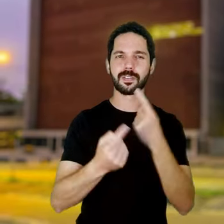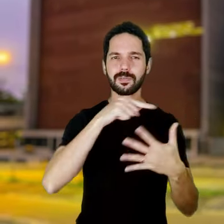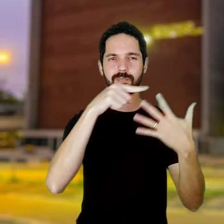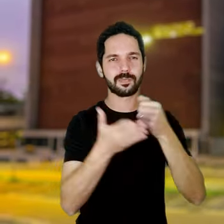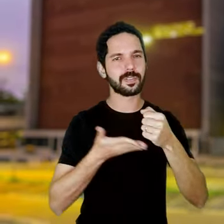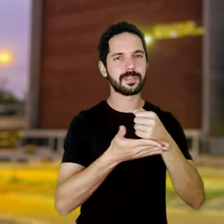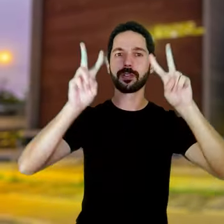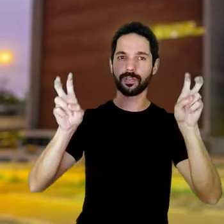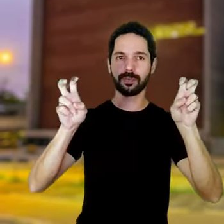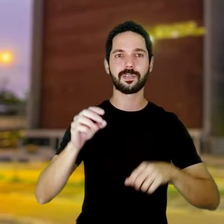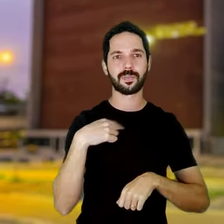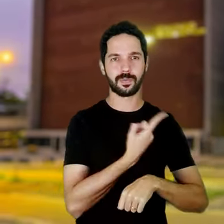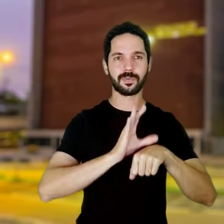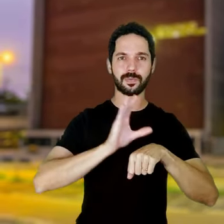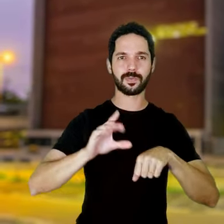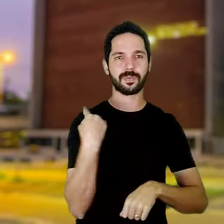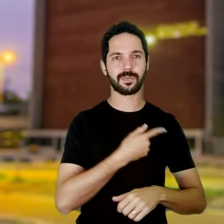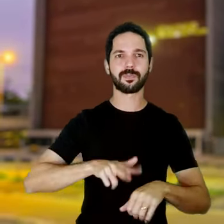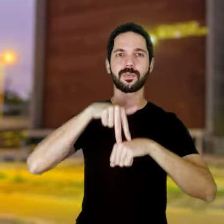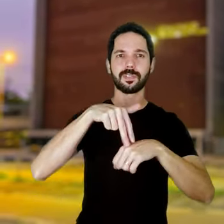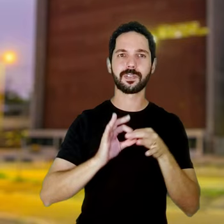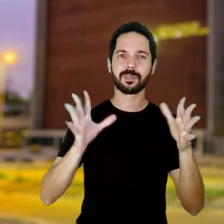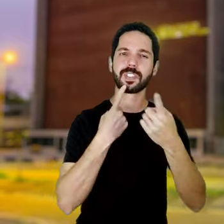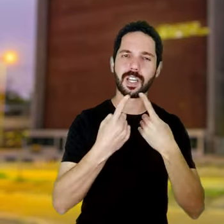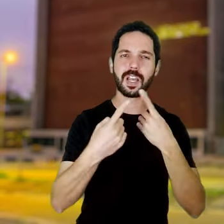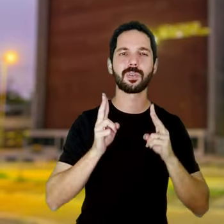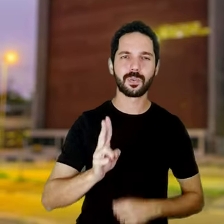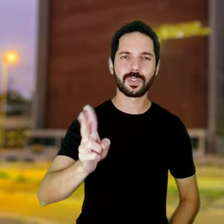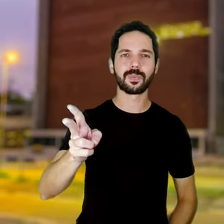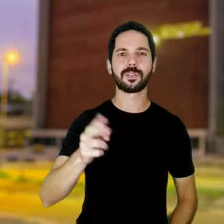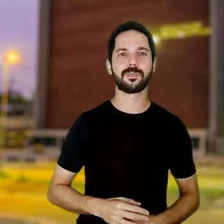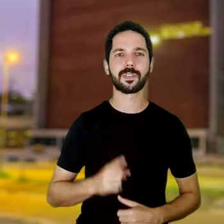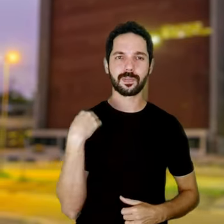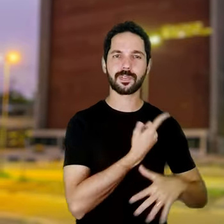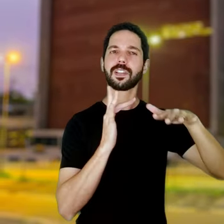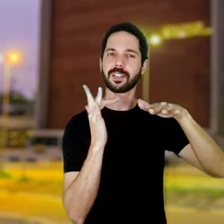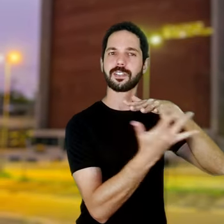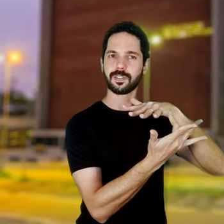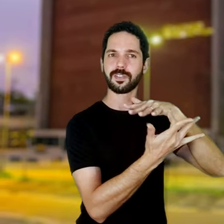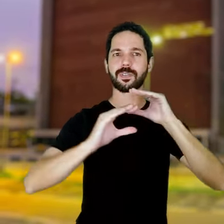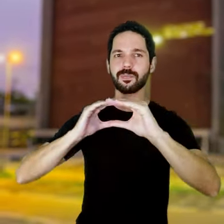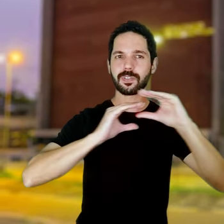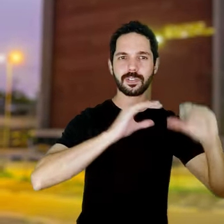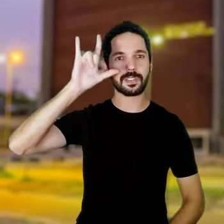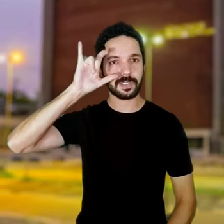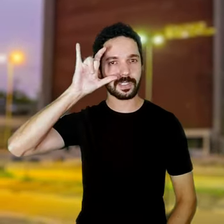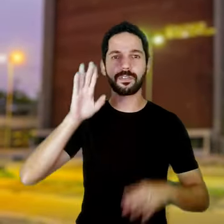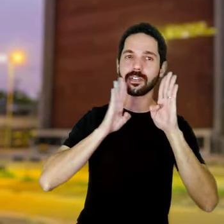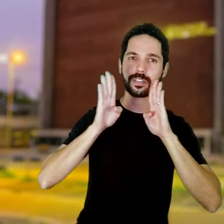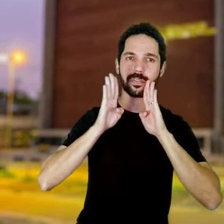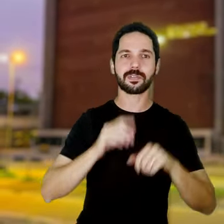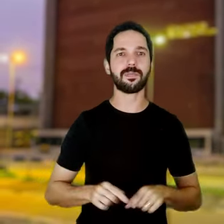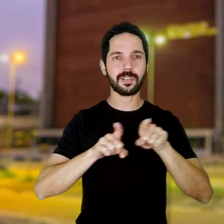alguns pontos essenciais sobre o nosso curso. E nos colocamos à disposição para o diálogo contínuo através de nossas redes sociais, no